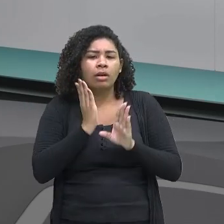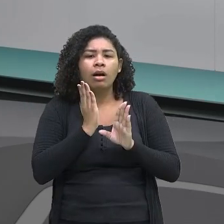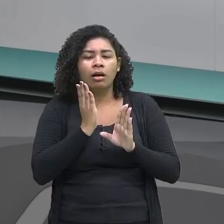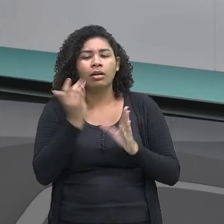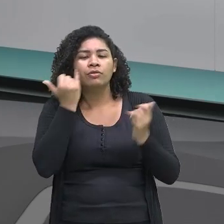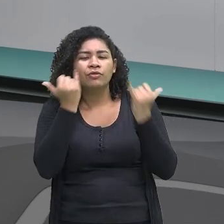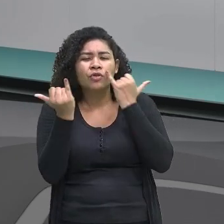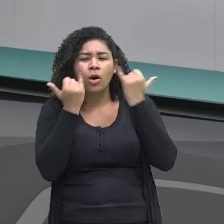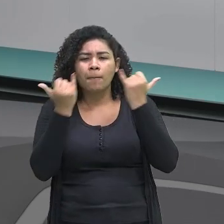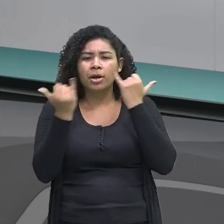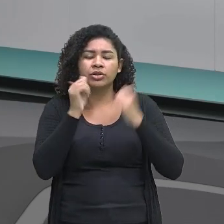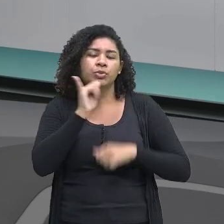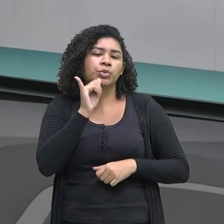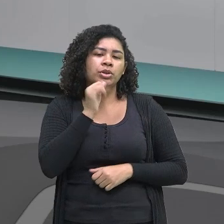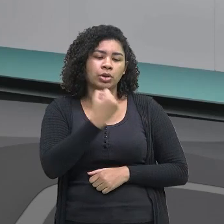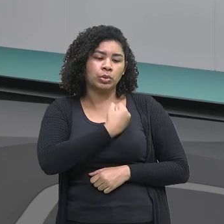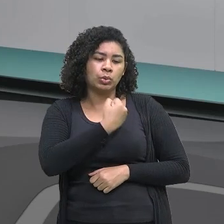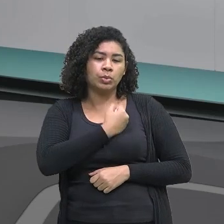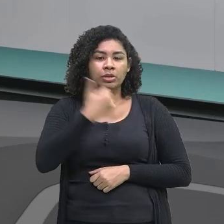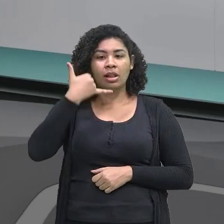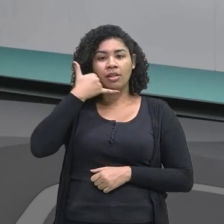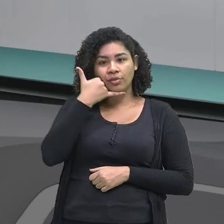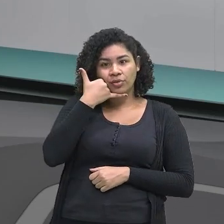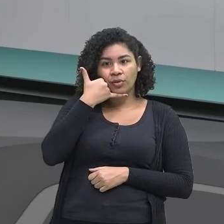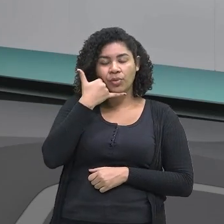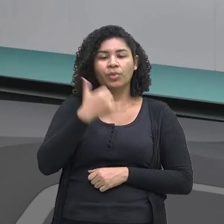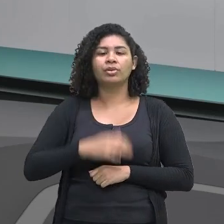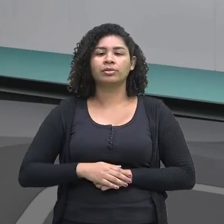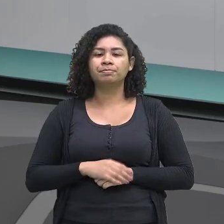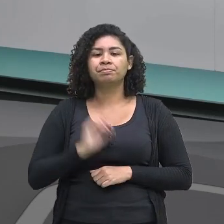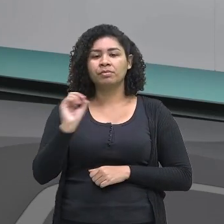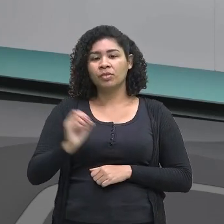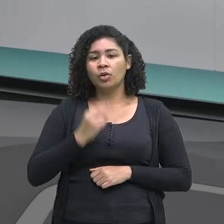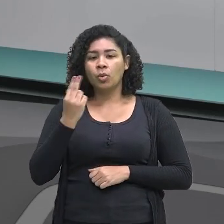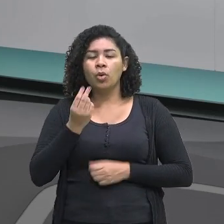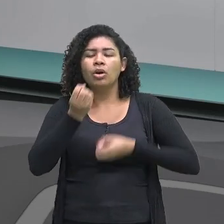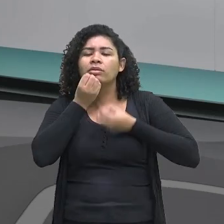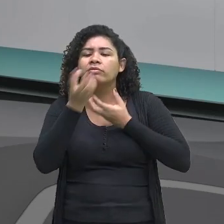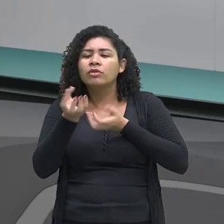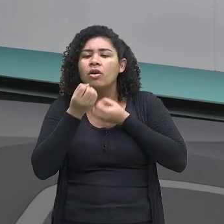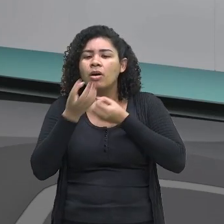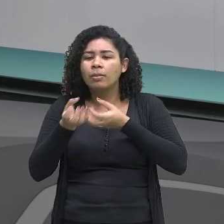telefone numa lista. Vamos acompanhar informações